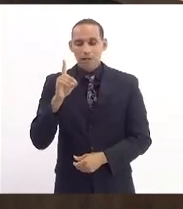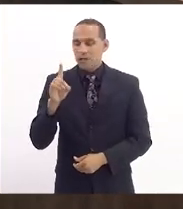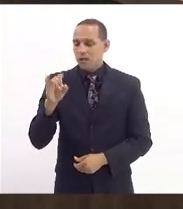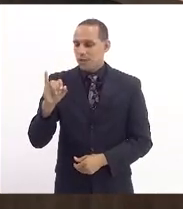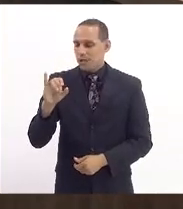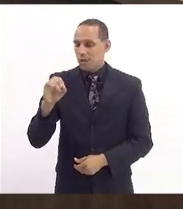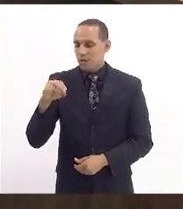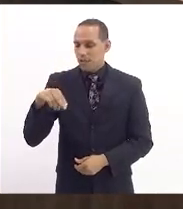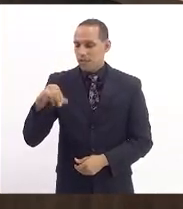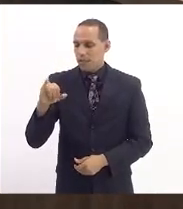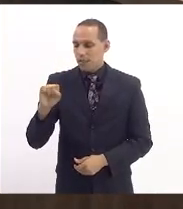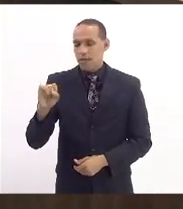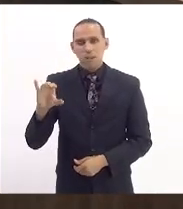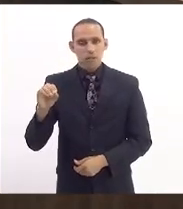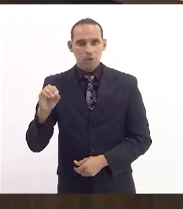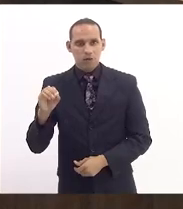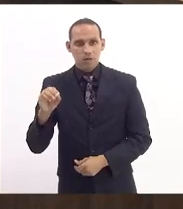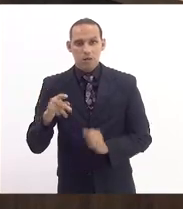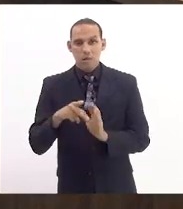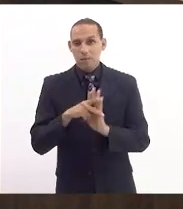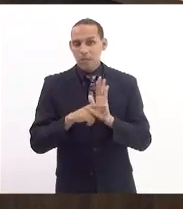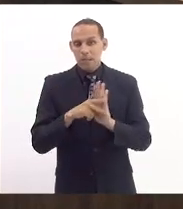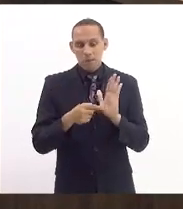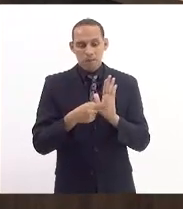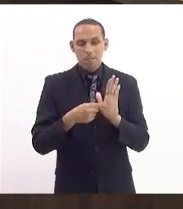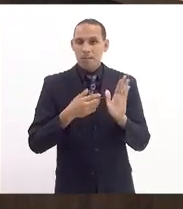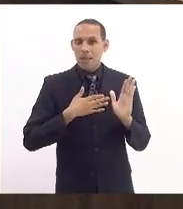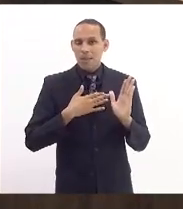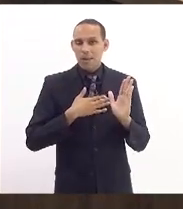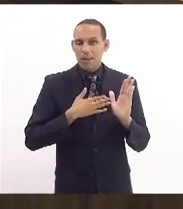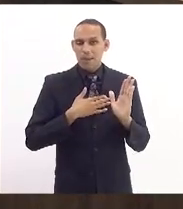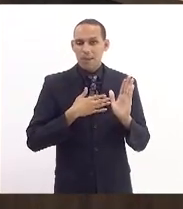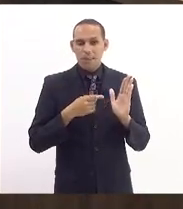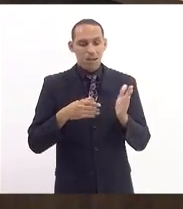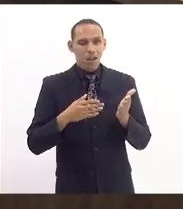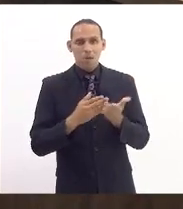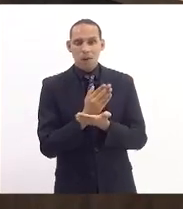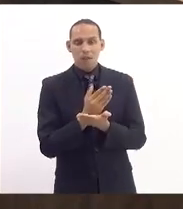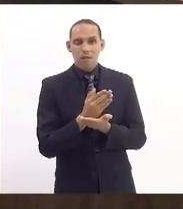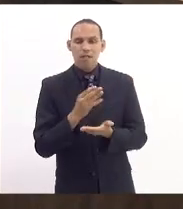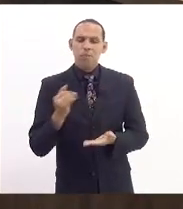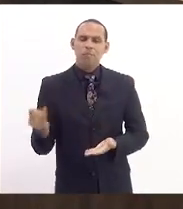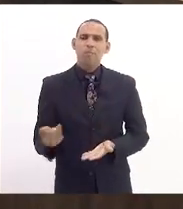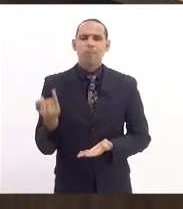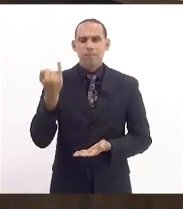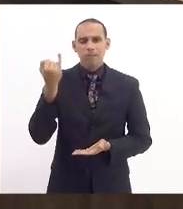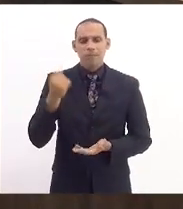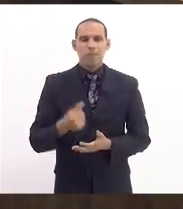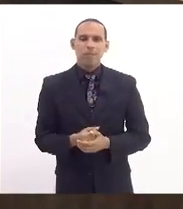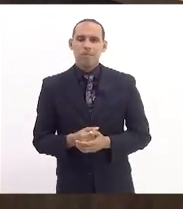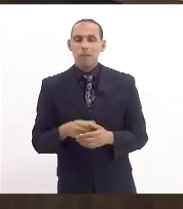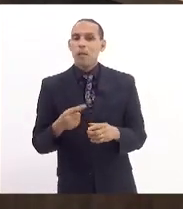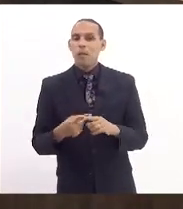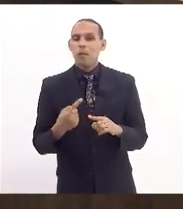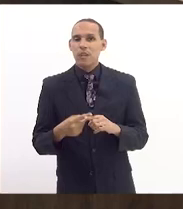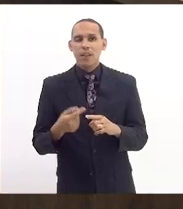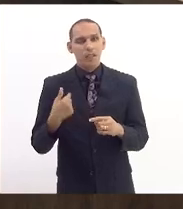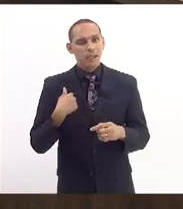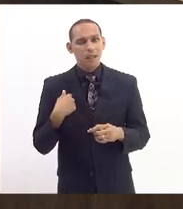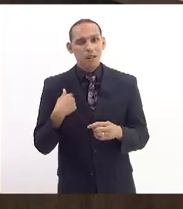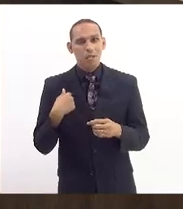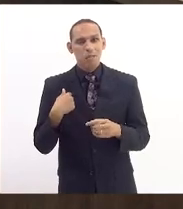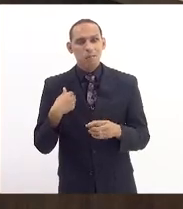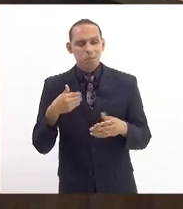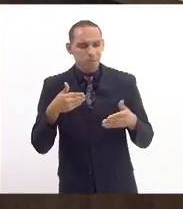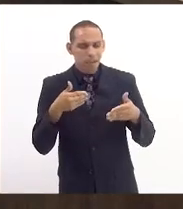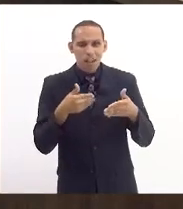Dionísio Lins falar sobre esse projeto para mim essa provação é de suma importância porque estive de